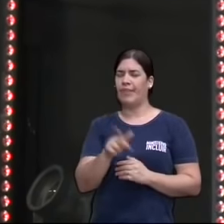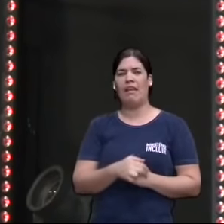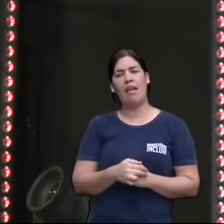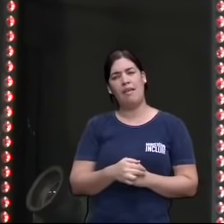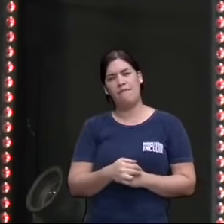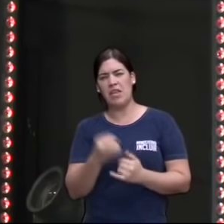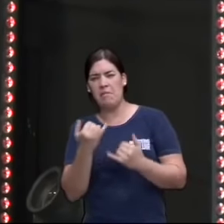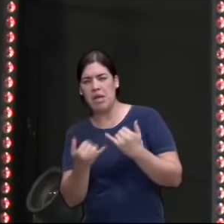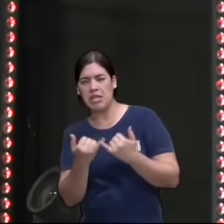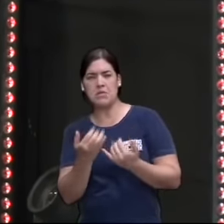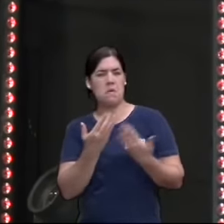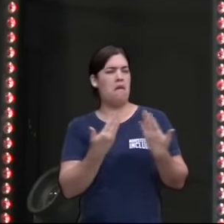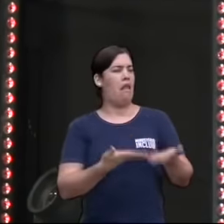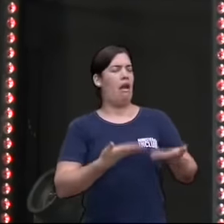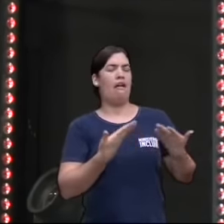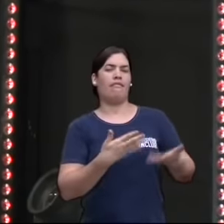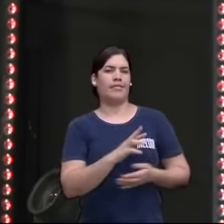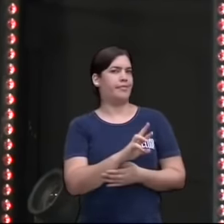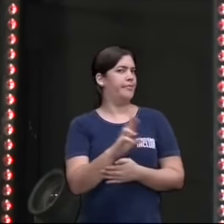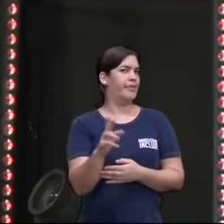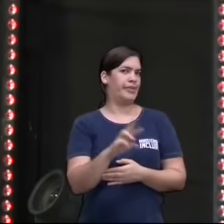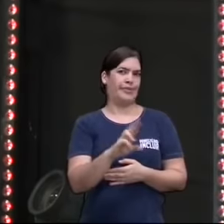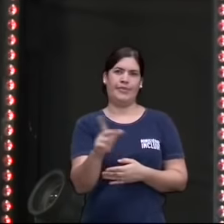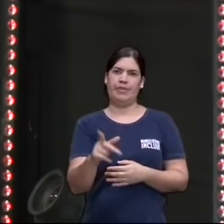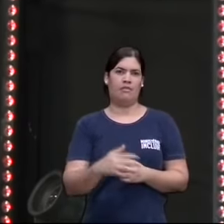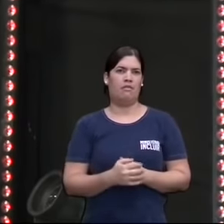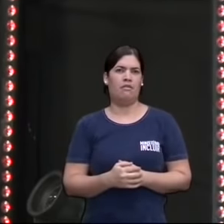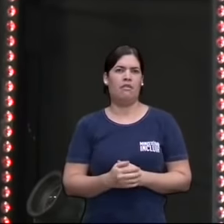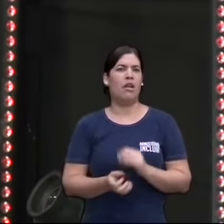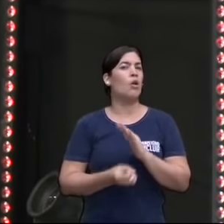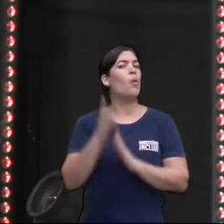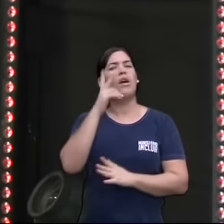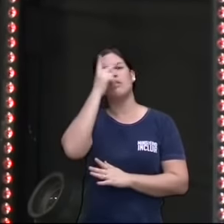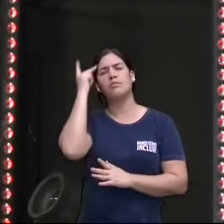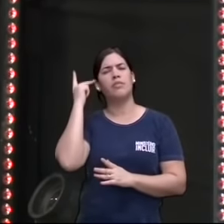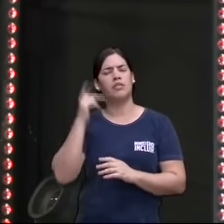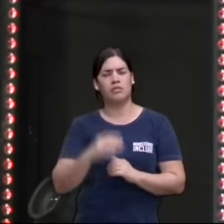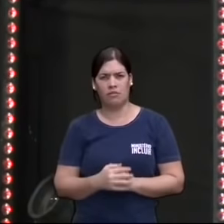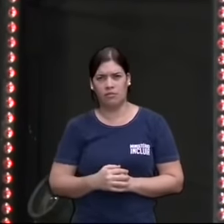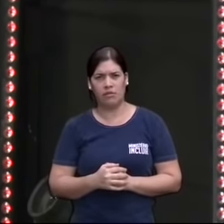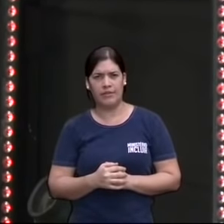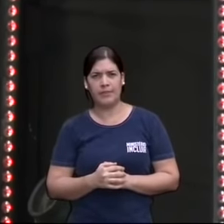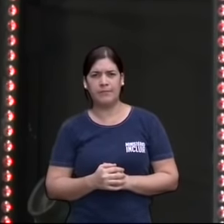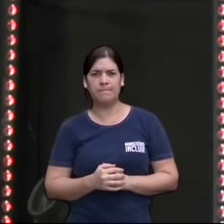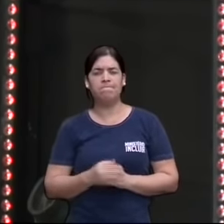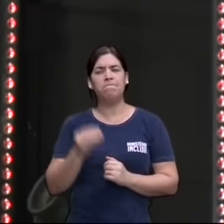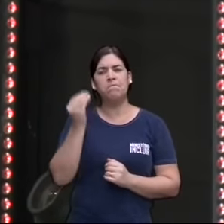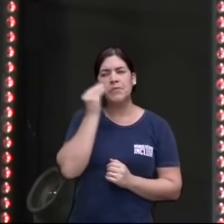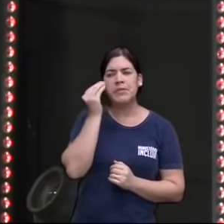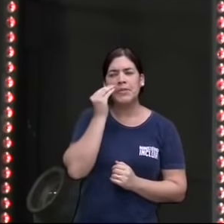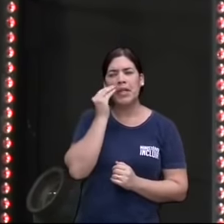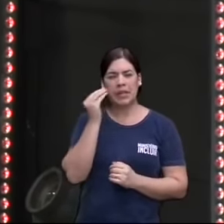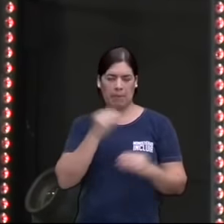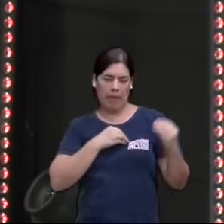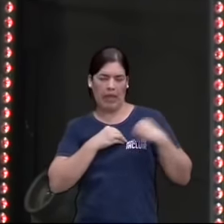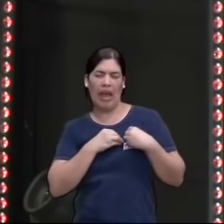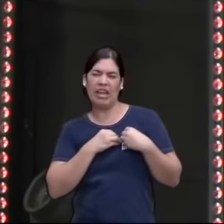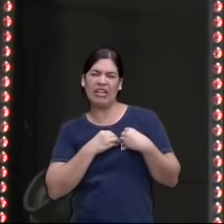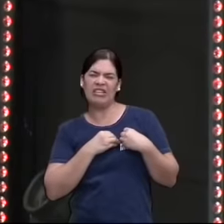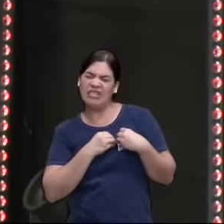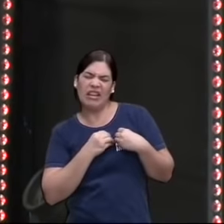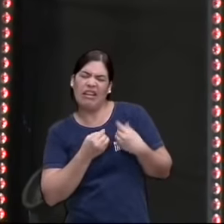leve. Quantas pessoas que tentam relativizar o pecado dizendo assim,